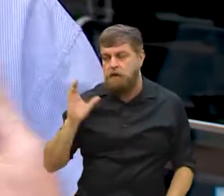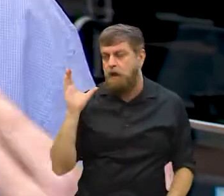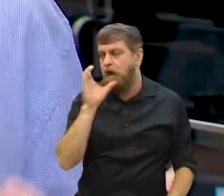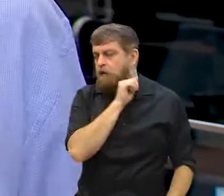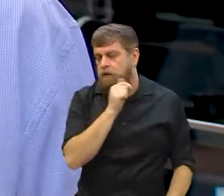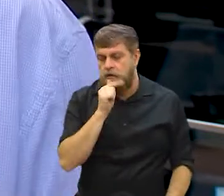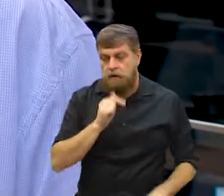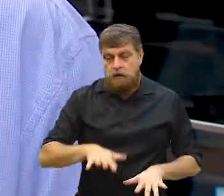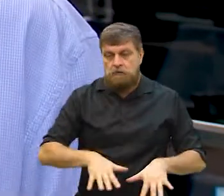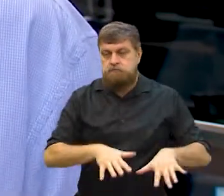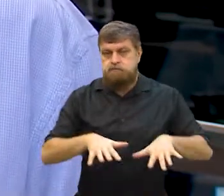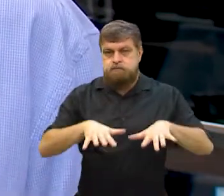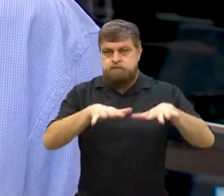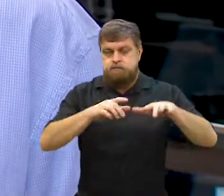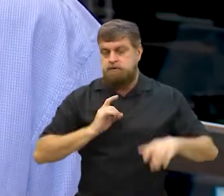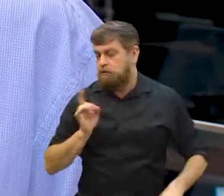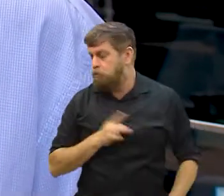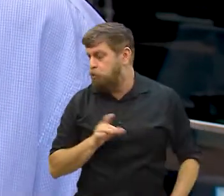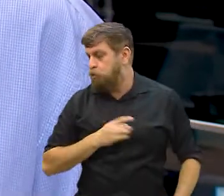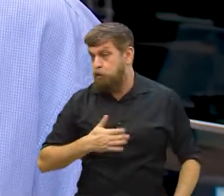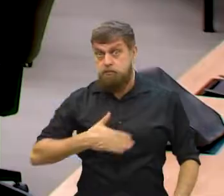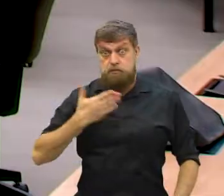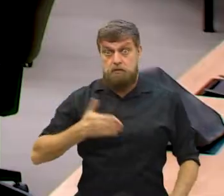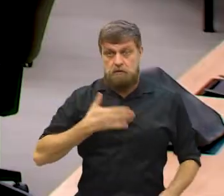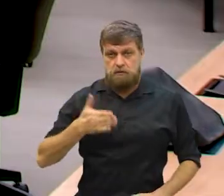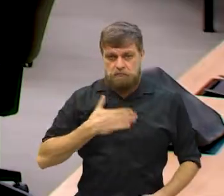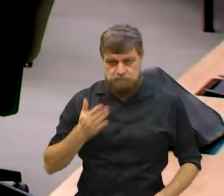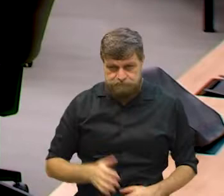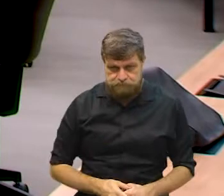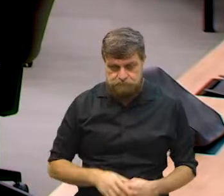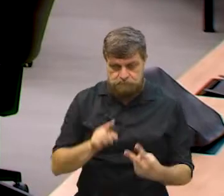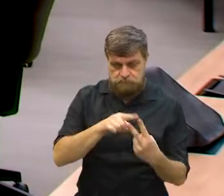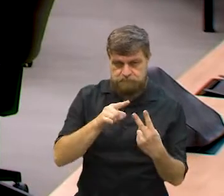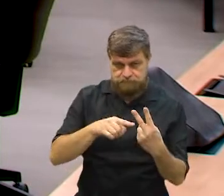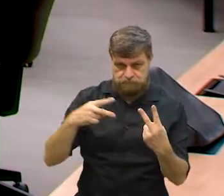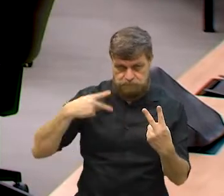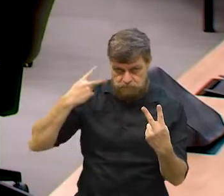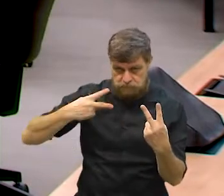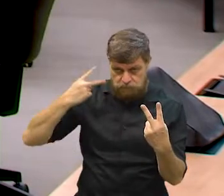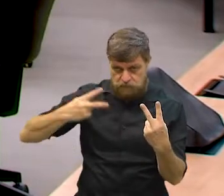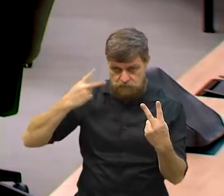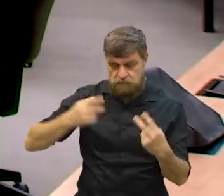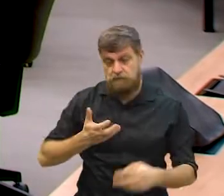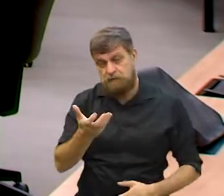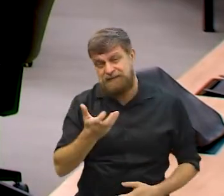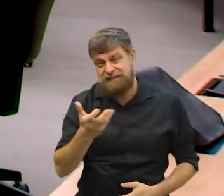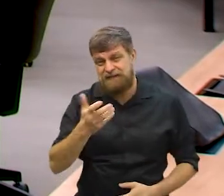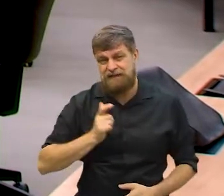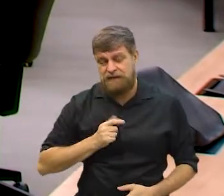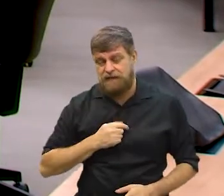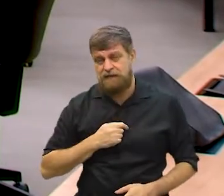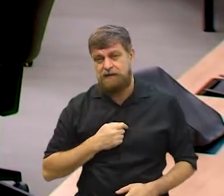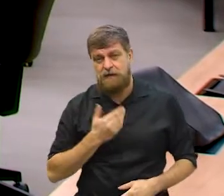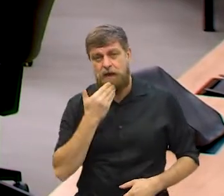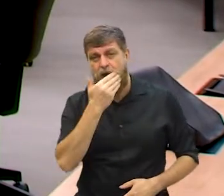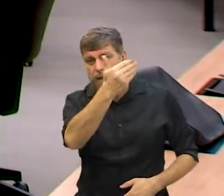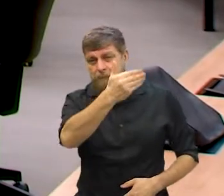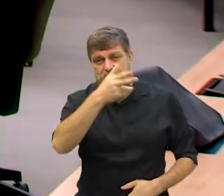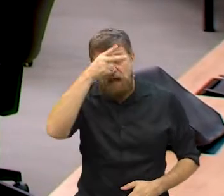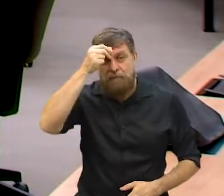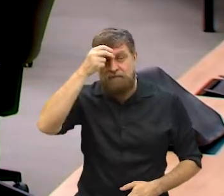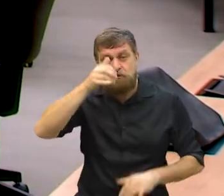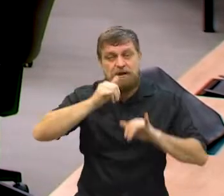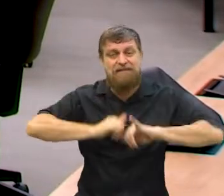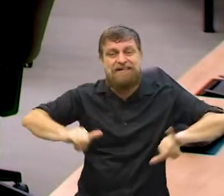a tempo mas passou aquela enxurrada que eu fiquei muito assustado os parlamentares Paulo Gaspar e Luiz Rossini querem que a prefeitura